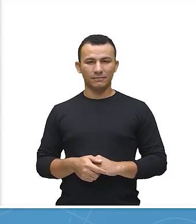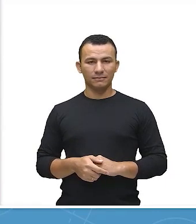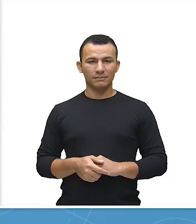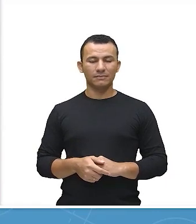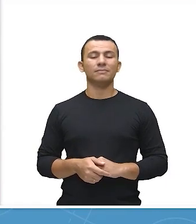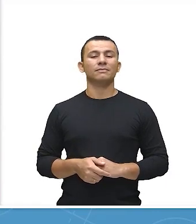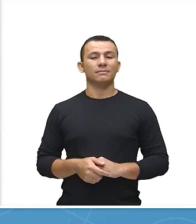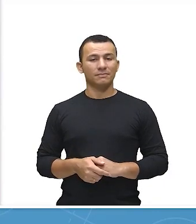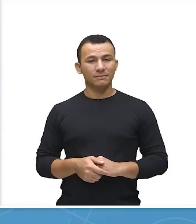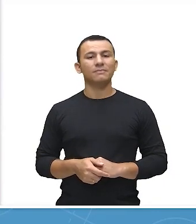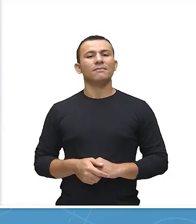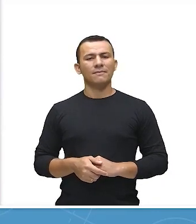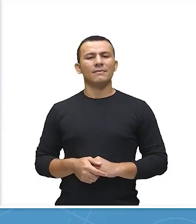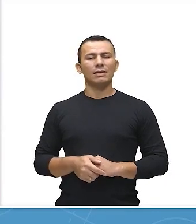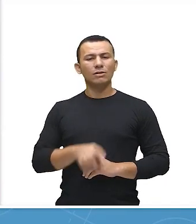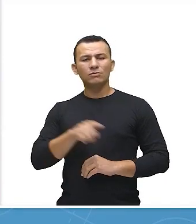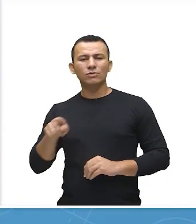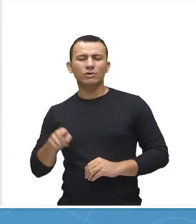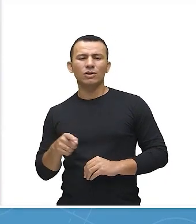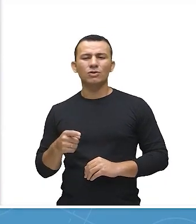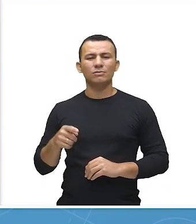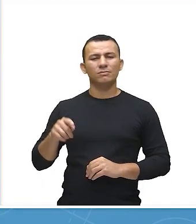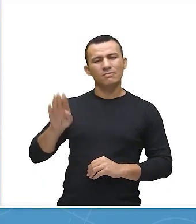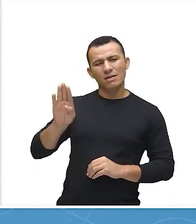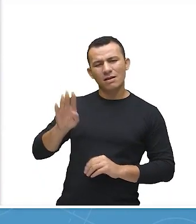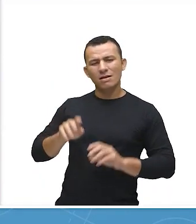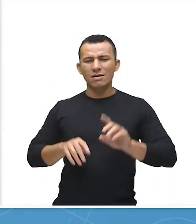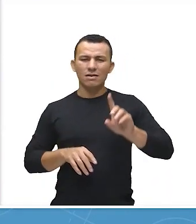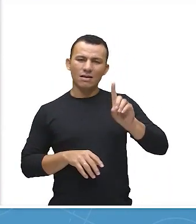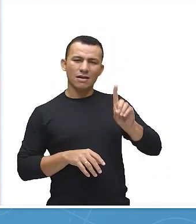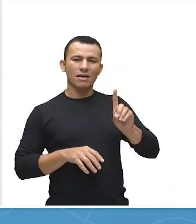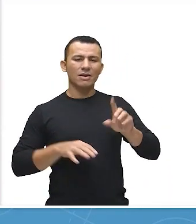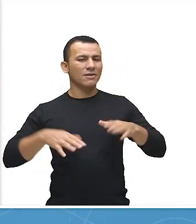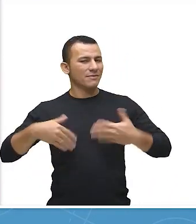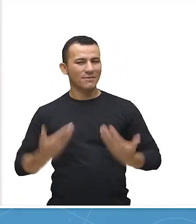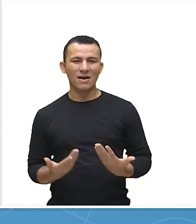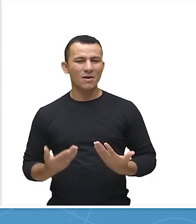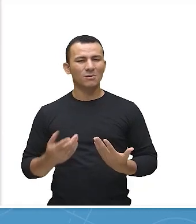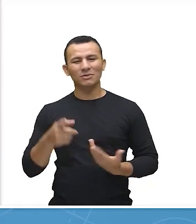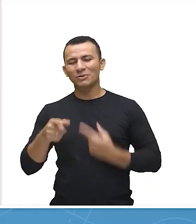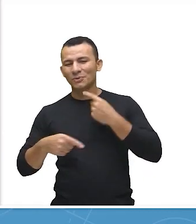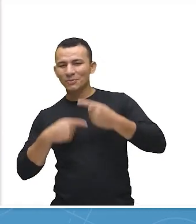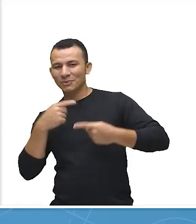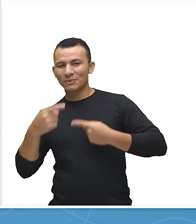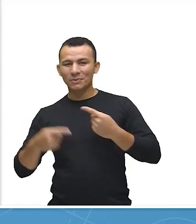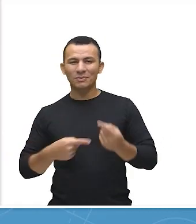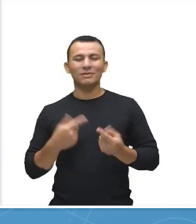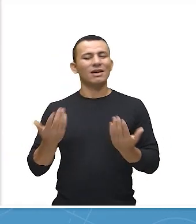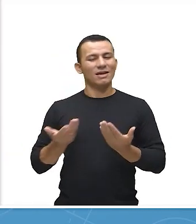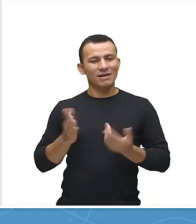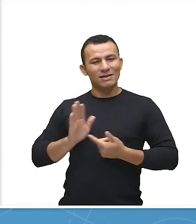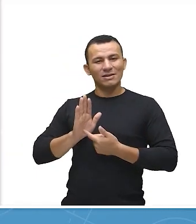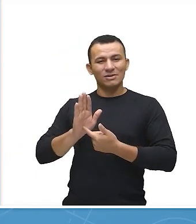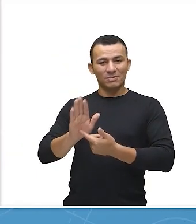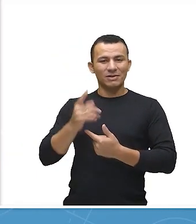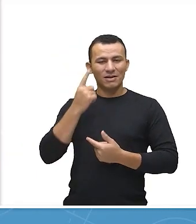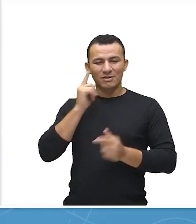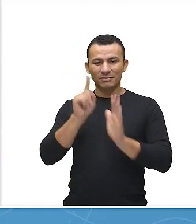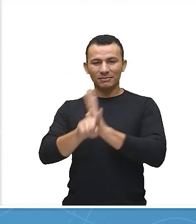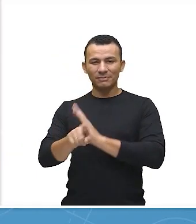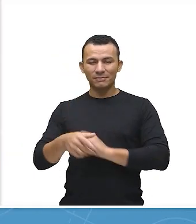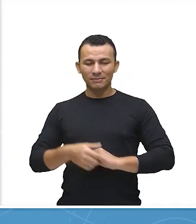A Rebeca já colocou que é a letra D. Olha só, a gente tem aí, né, vocês estão entre a letra B e a letra D. A